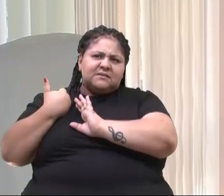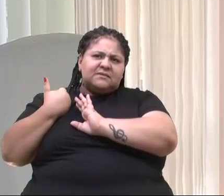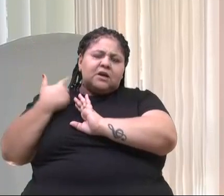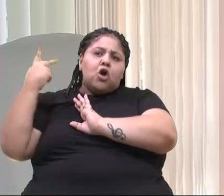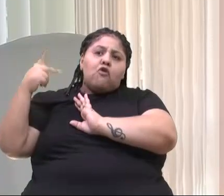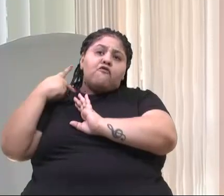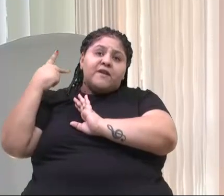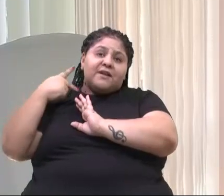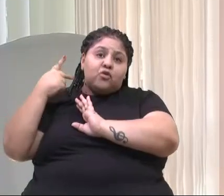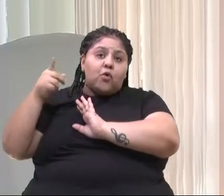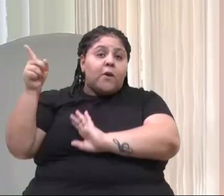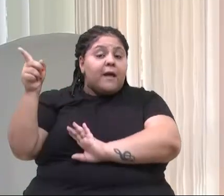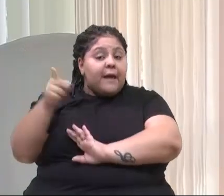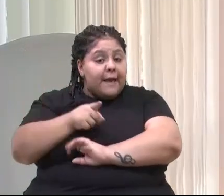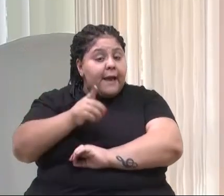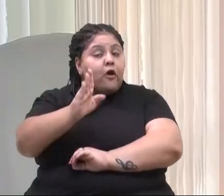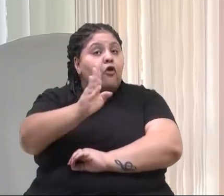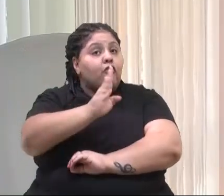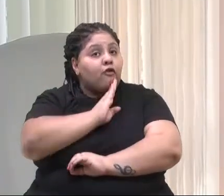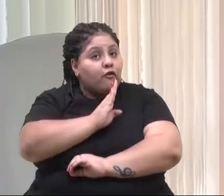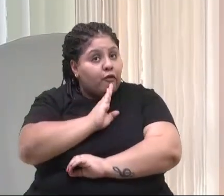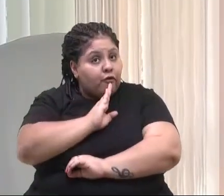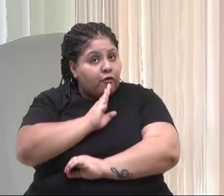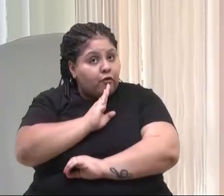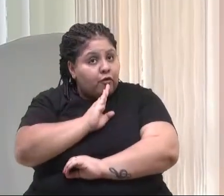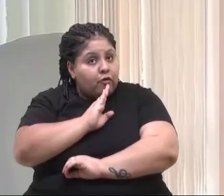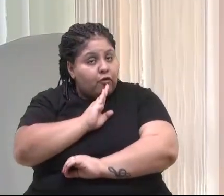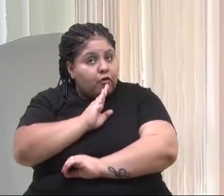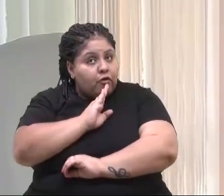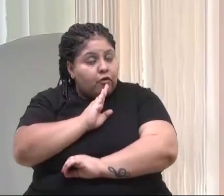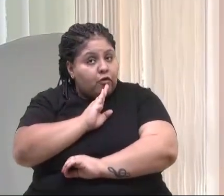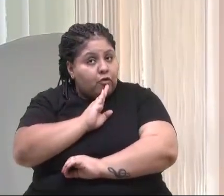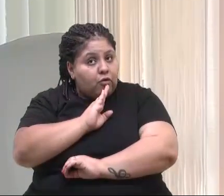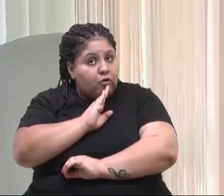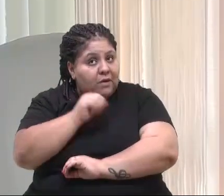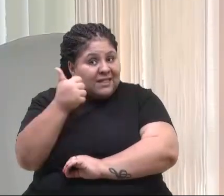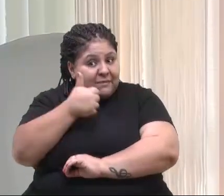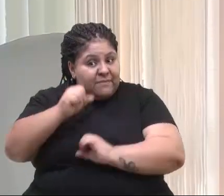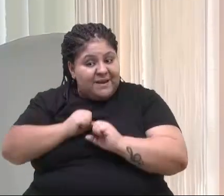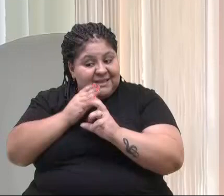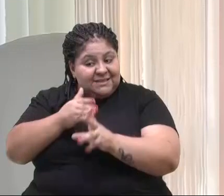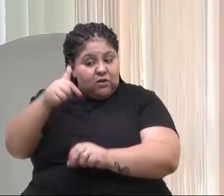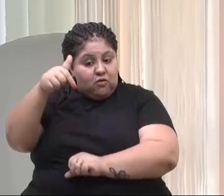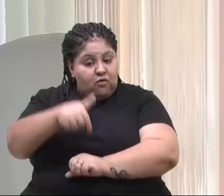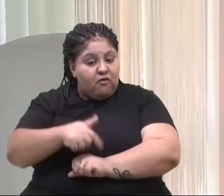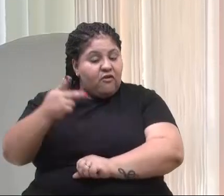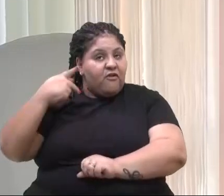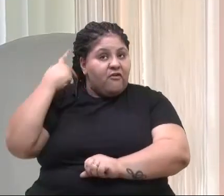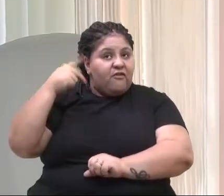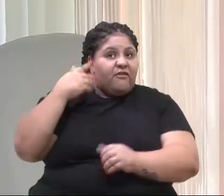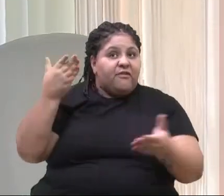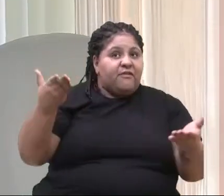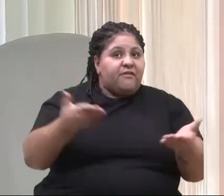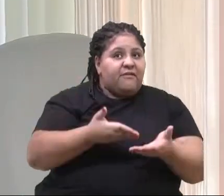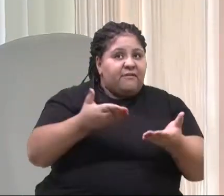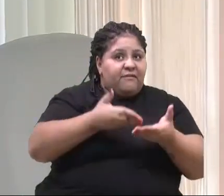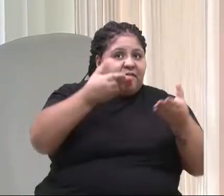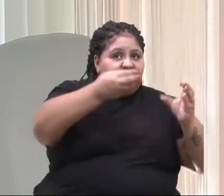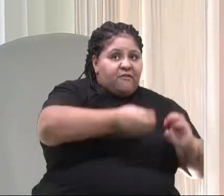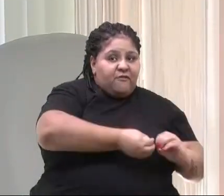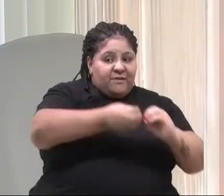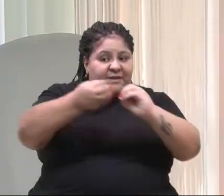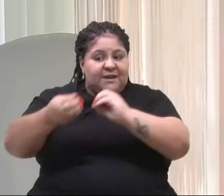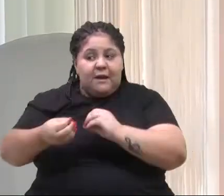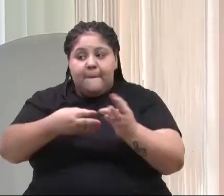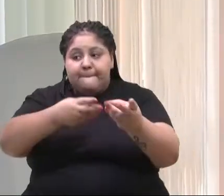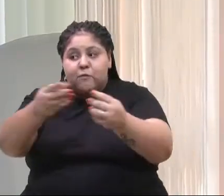é conhecedor disso, tanto é que no primeiro ato dele como vereador agora nessa legislatura foi me entregar uma série de demandas,